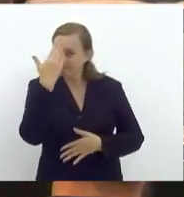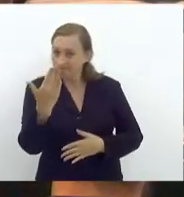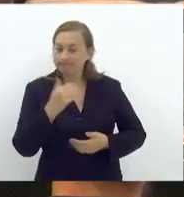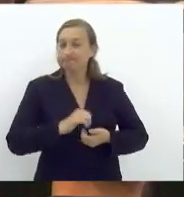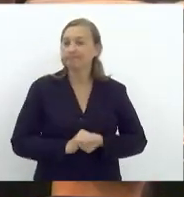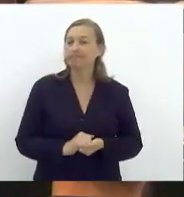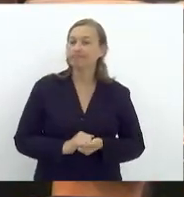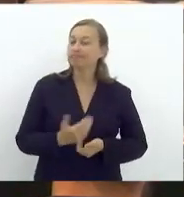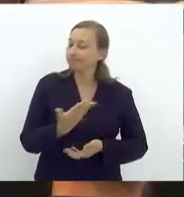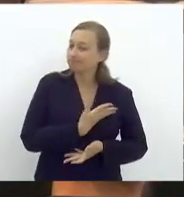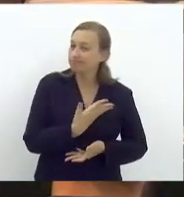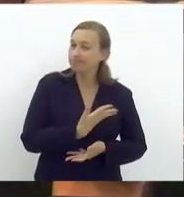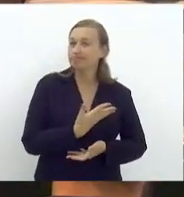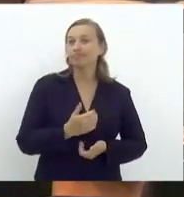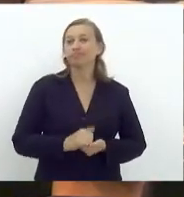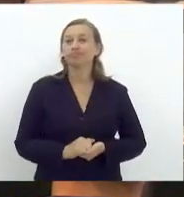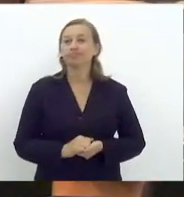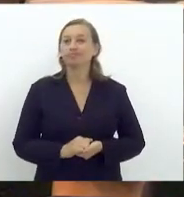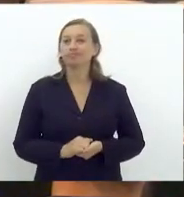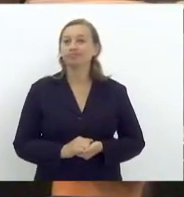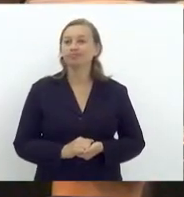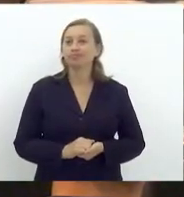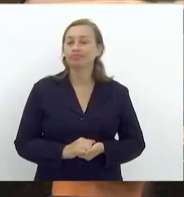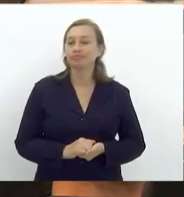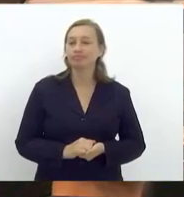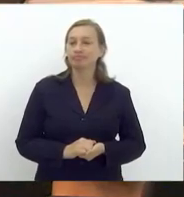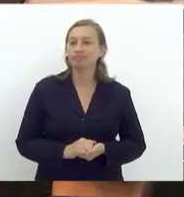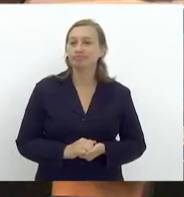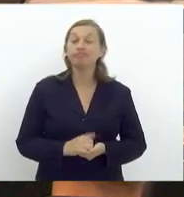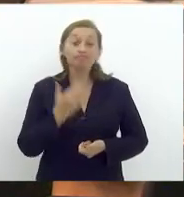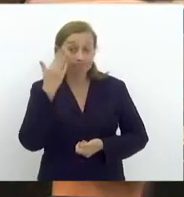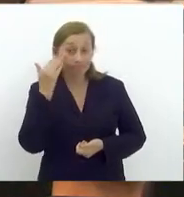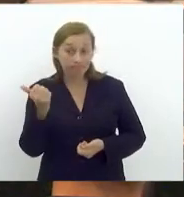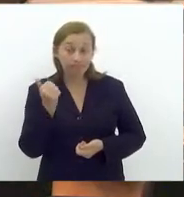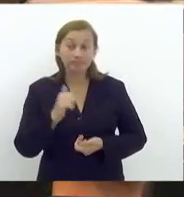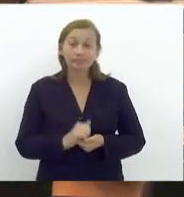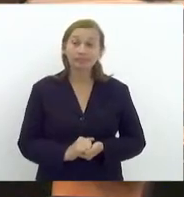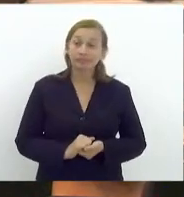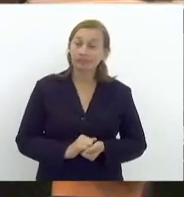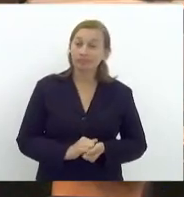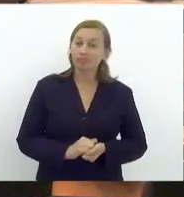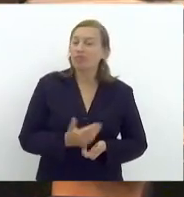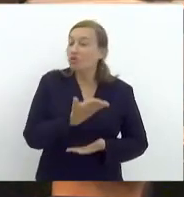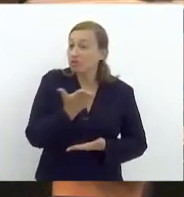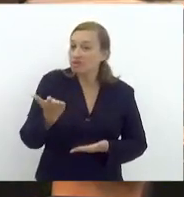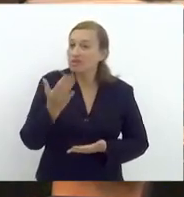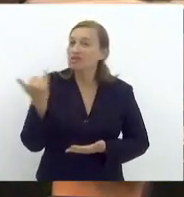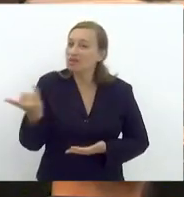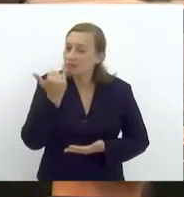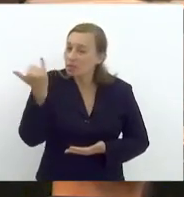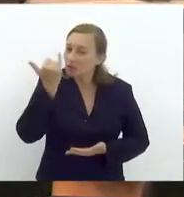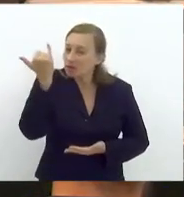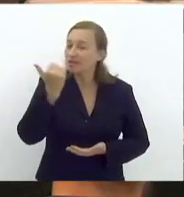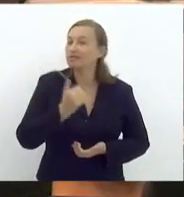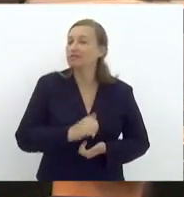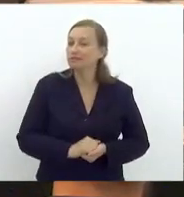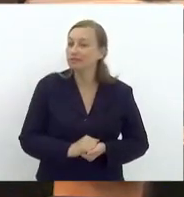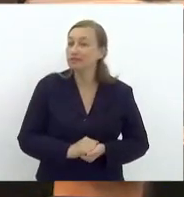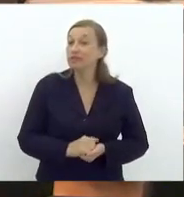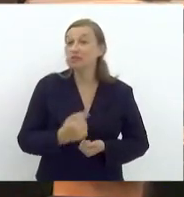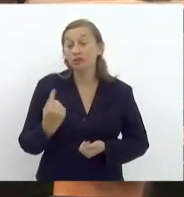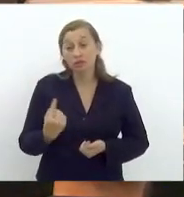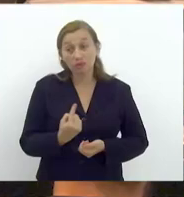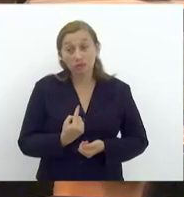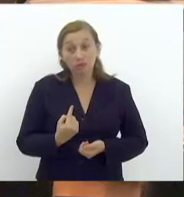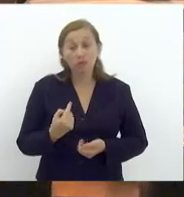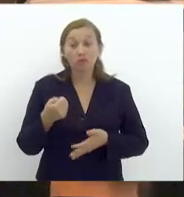aos meus amigos por estarem por estar aqui e saber que vocês são importantes que a gente andou muito